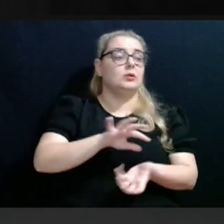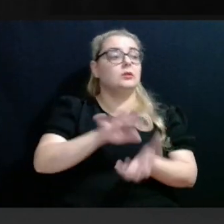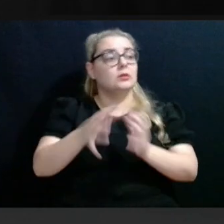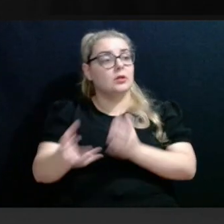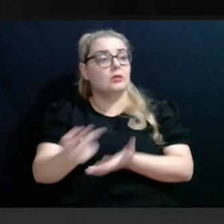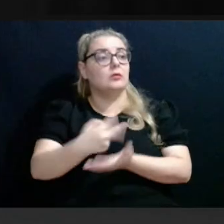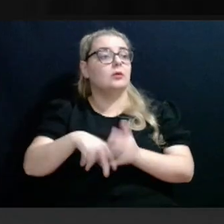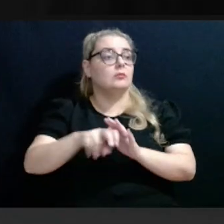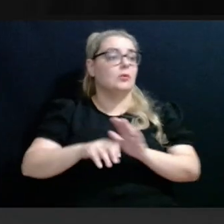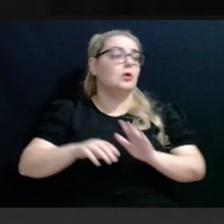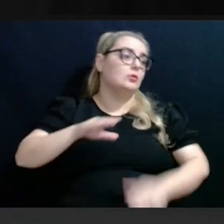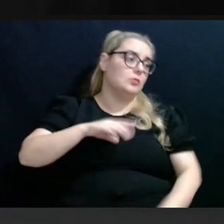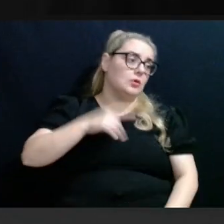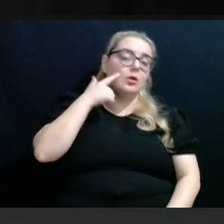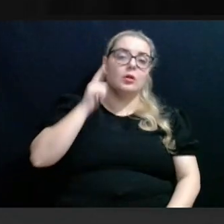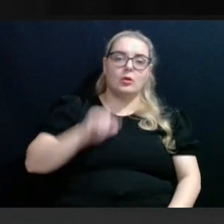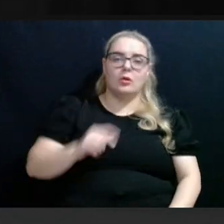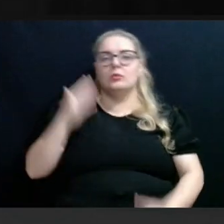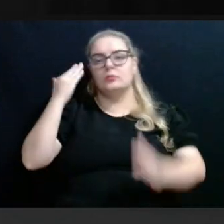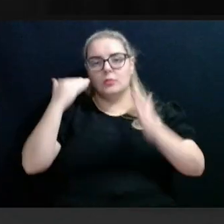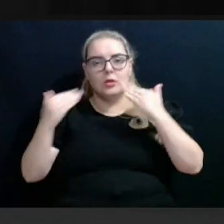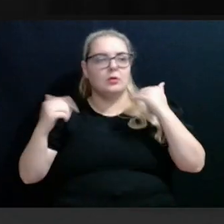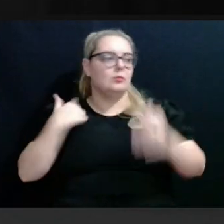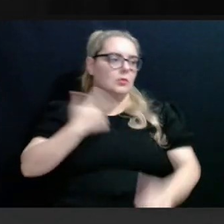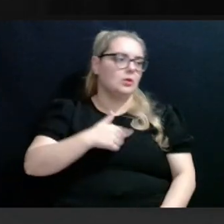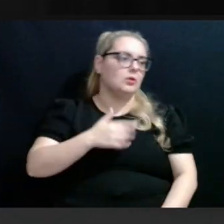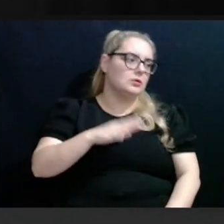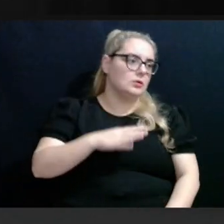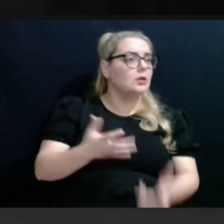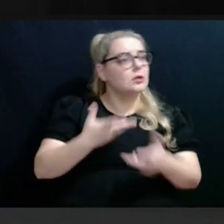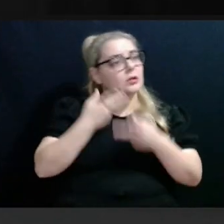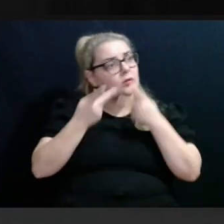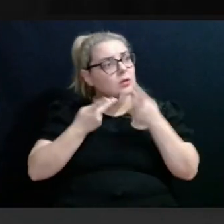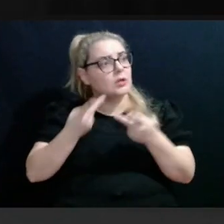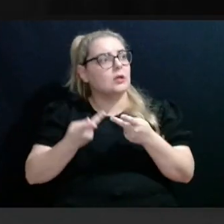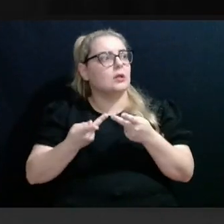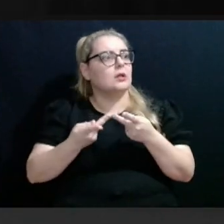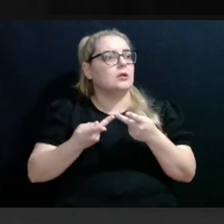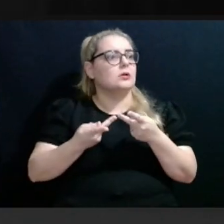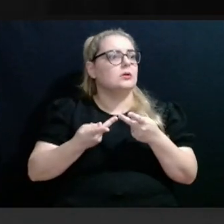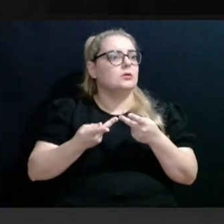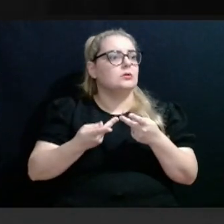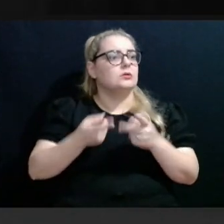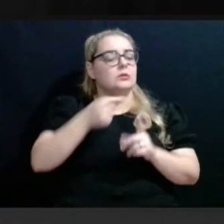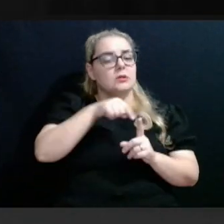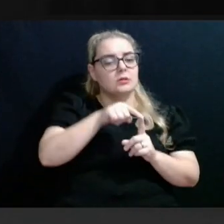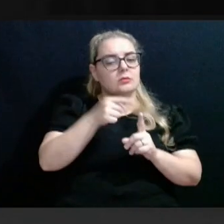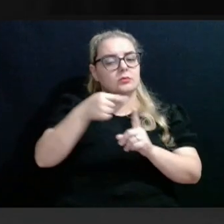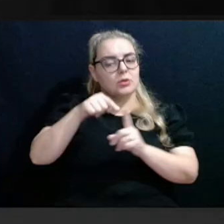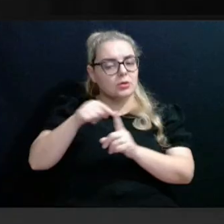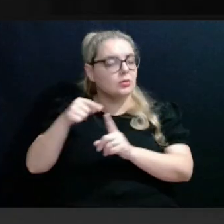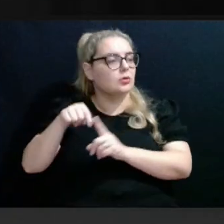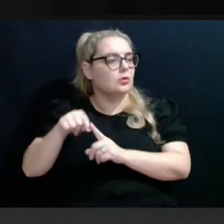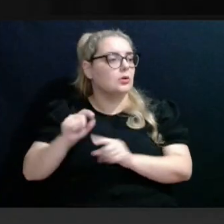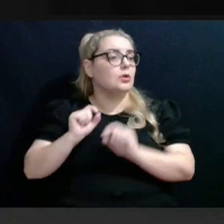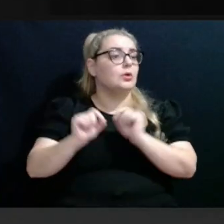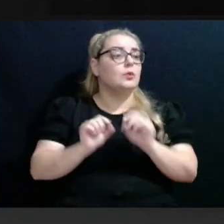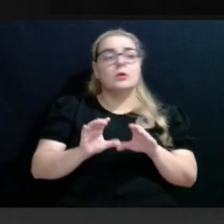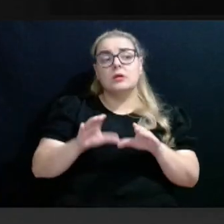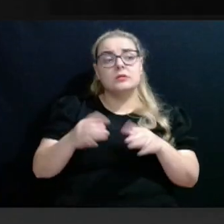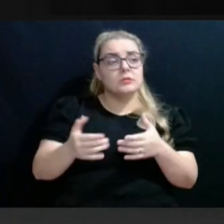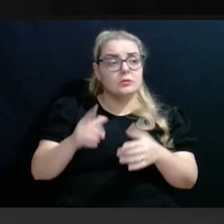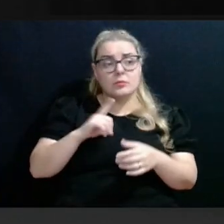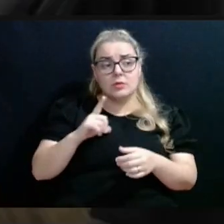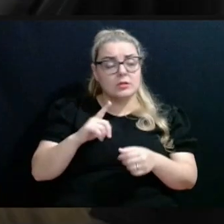municípios, claro, com destaque para a nossa cidade. Eu queria que o senhor falasse desses objetivos e o que essa comissão tem feito até